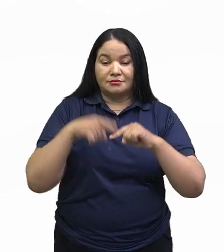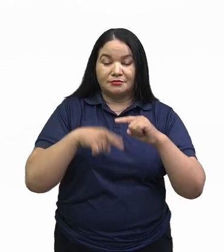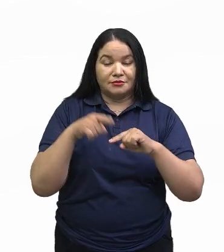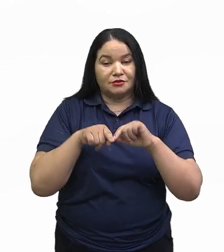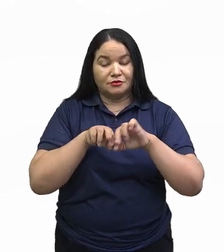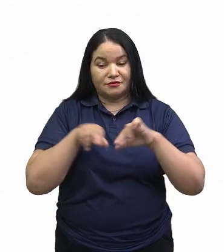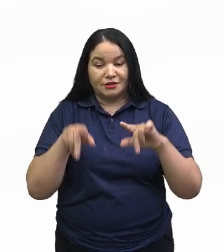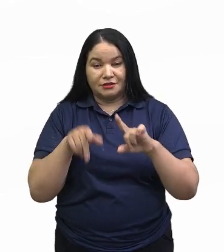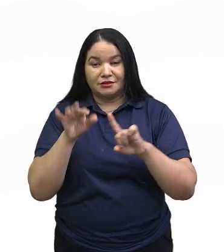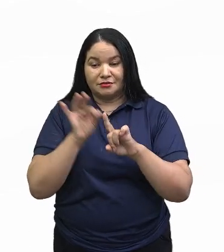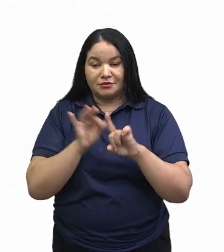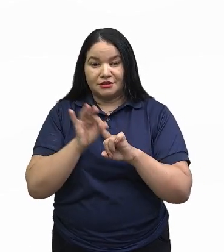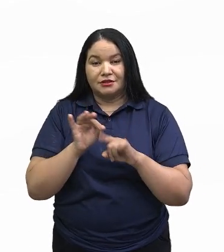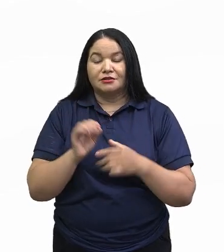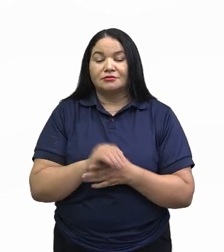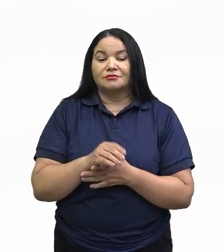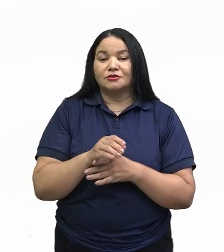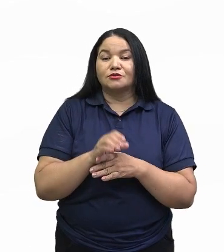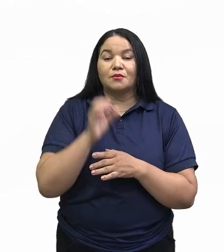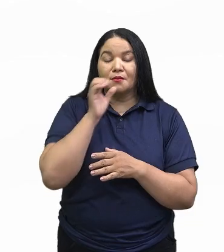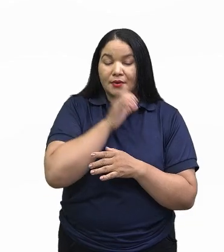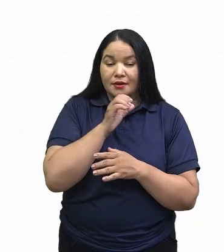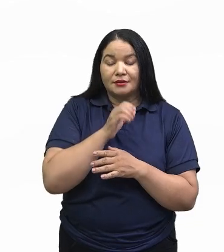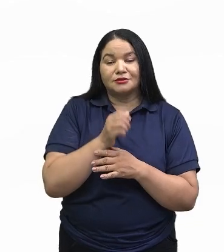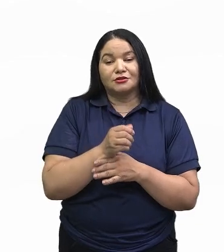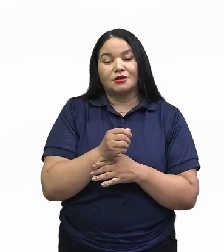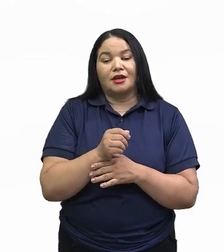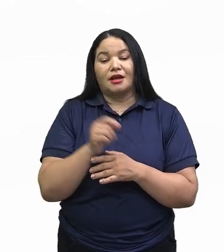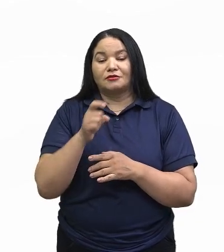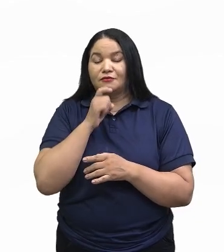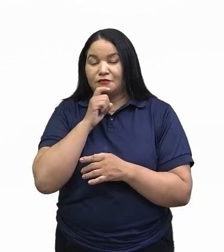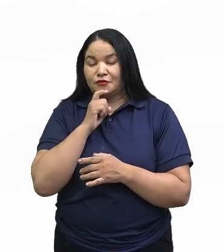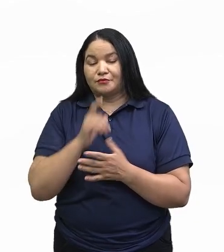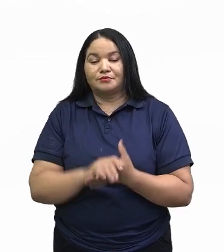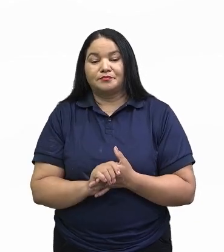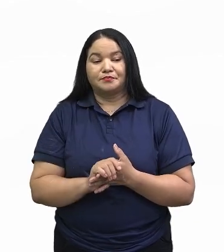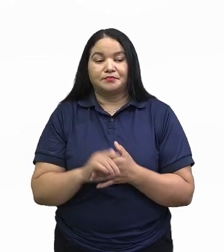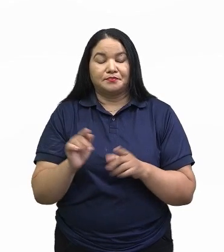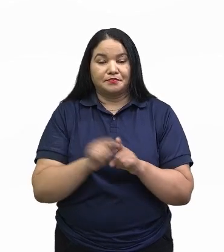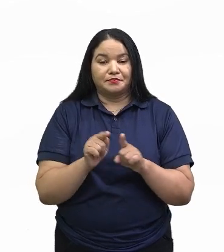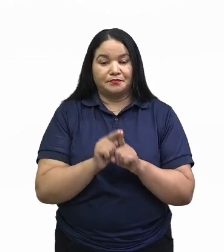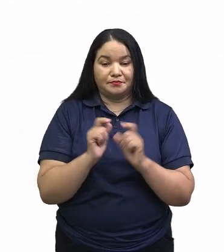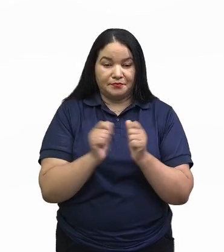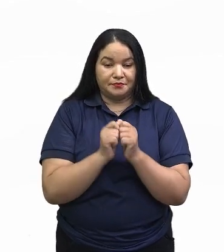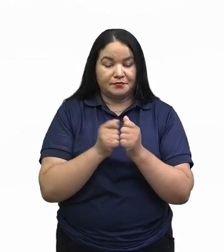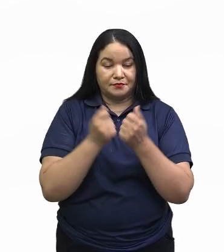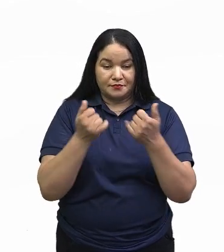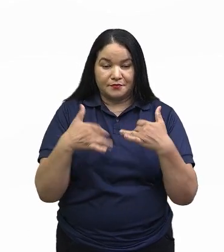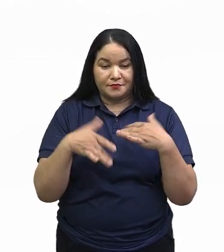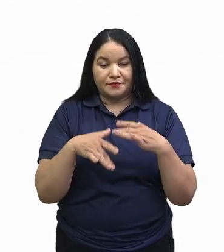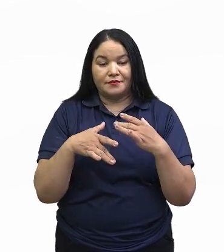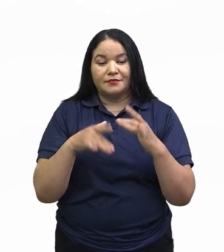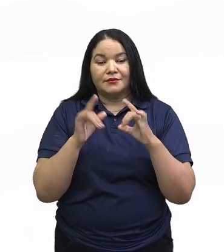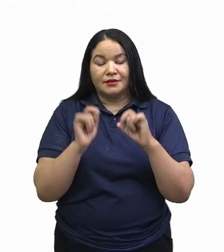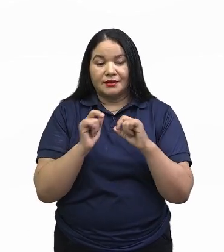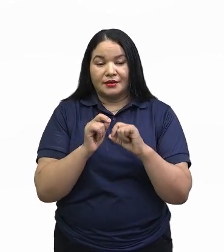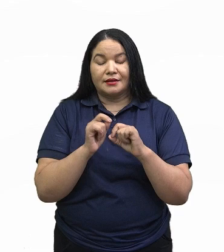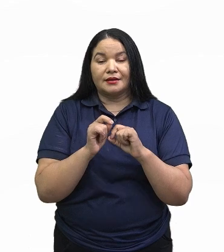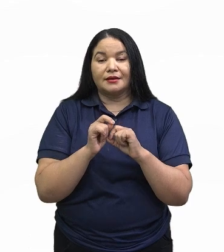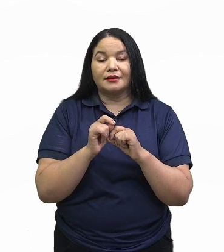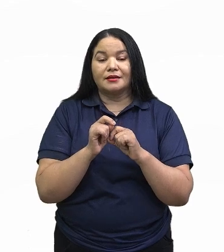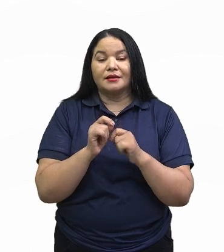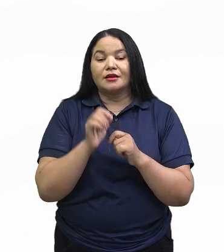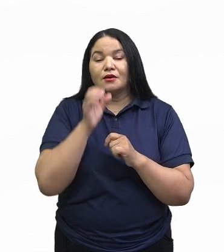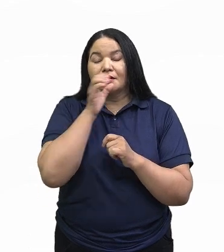lembre-se, sempre do mais quente para o mais frio. Também, junto com a definição de calor, é importante que nós conheçamos também